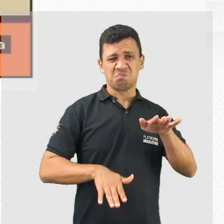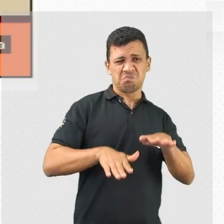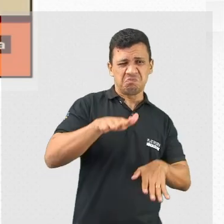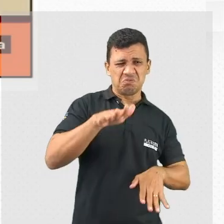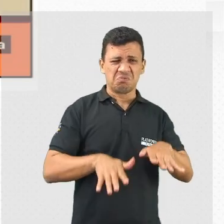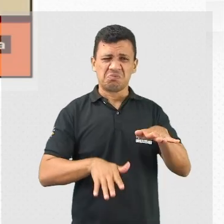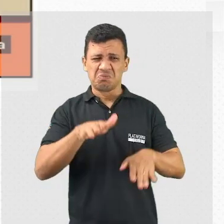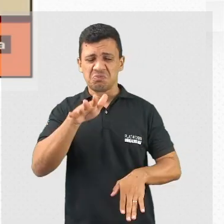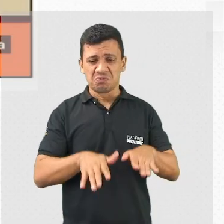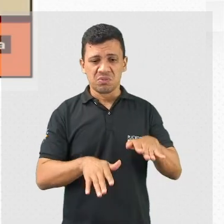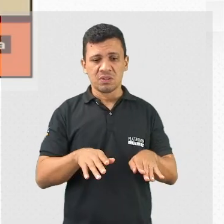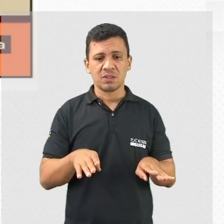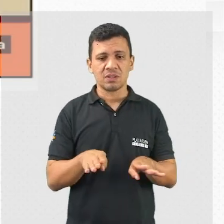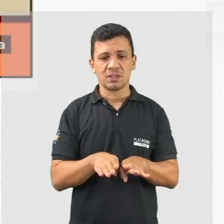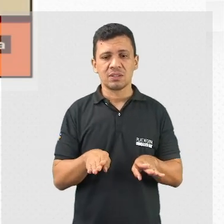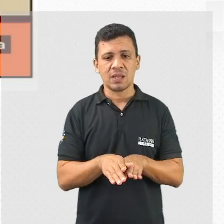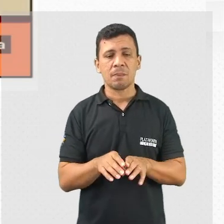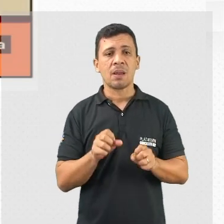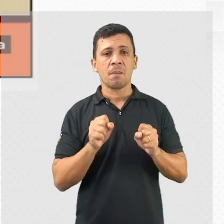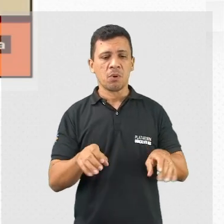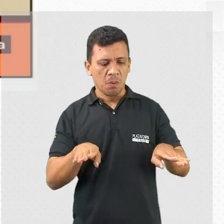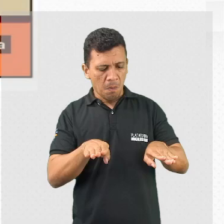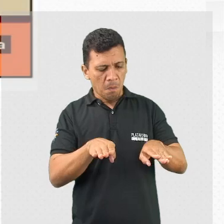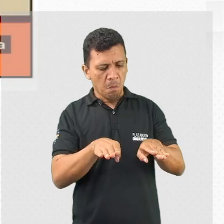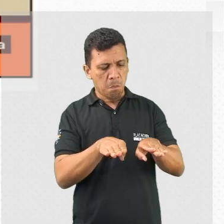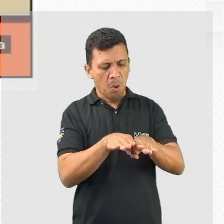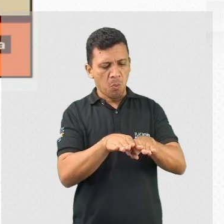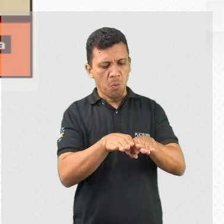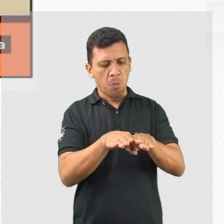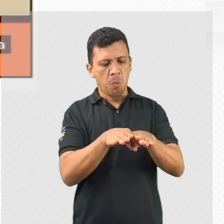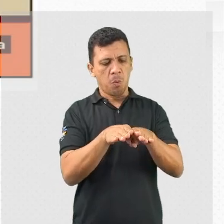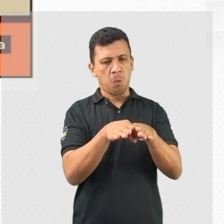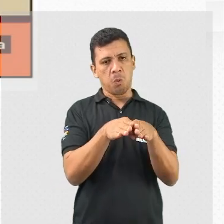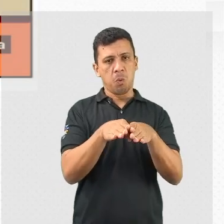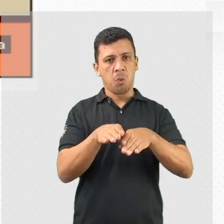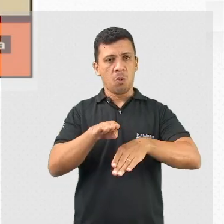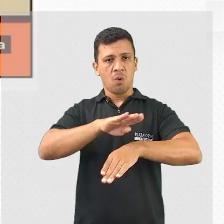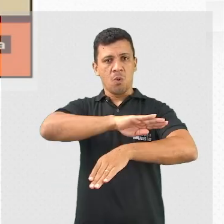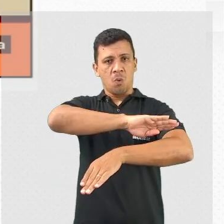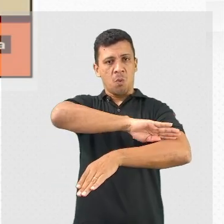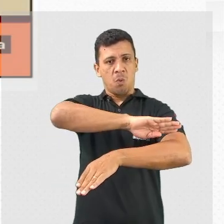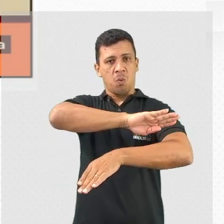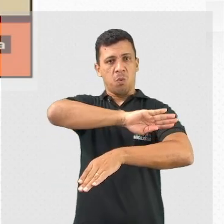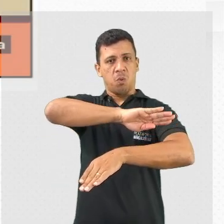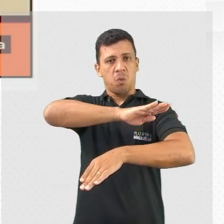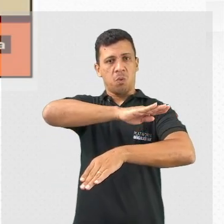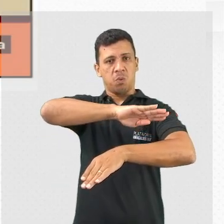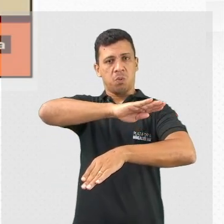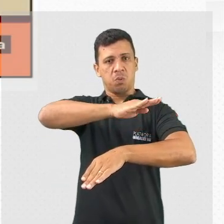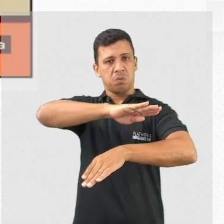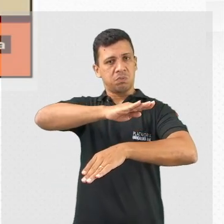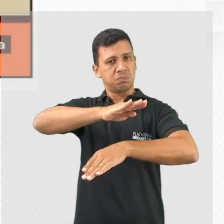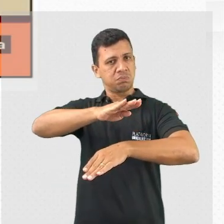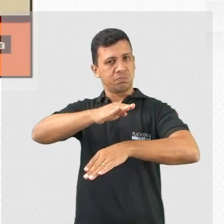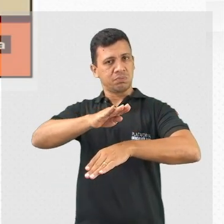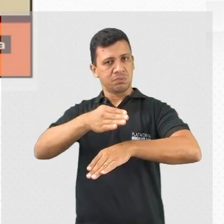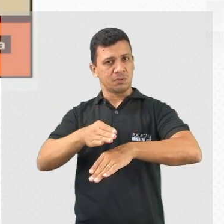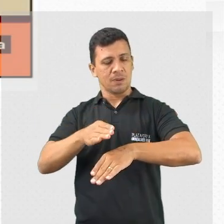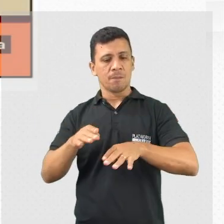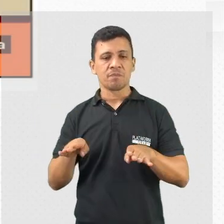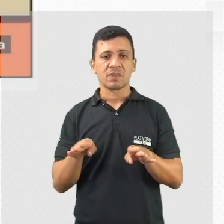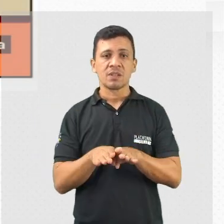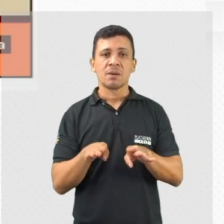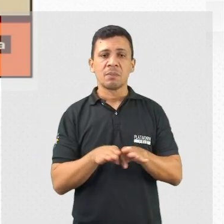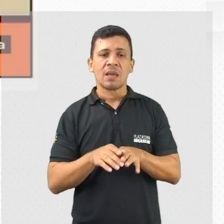tenho formação disso aqui, ó, cadeias montanhosas, o relevo, ó, bateu, ele vai tipo se enrugando, ó, tá? Além disso, a placa